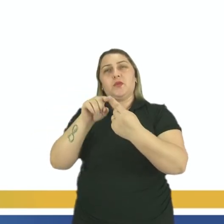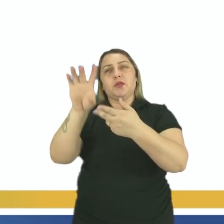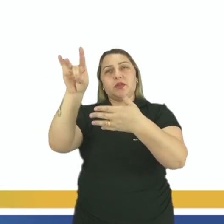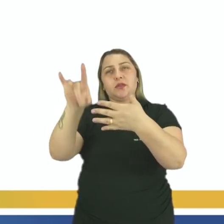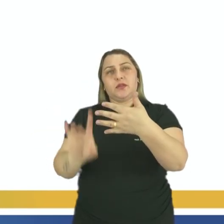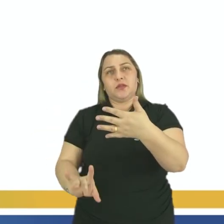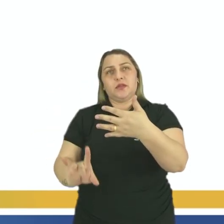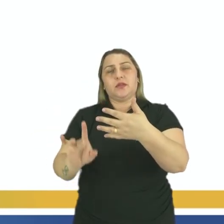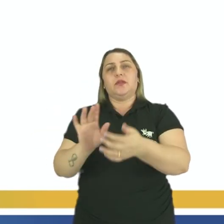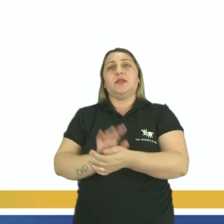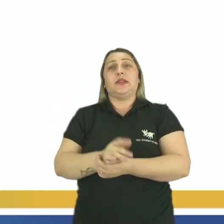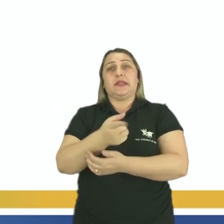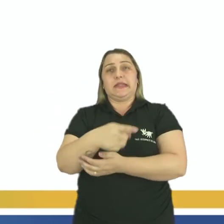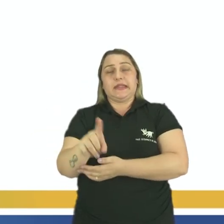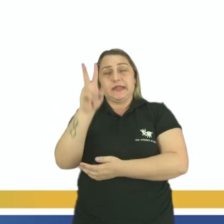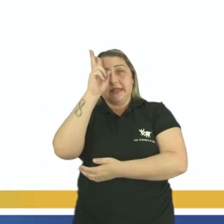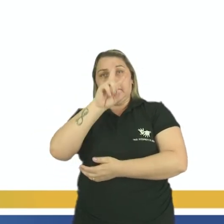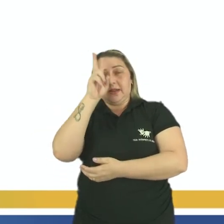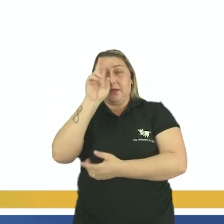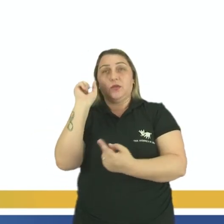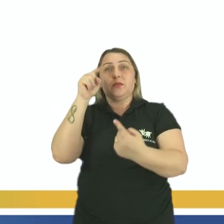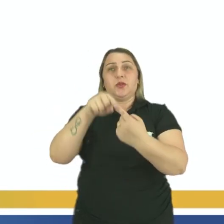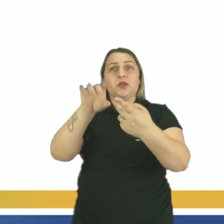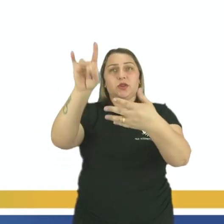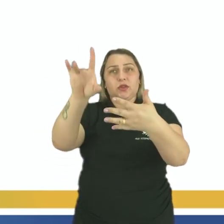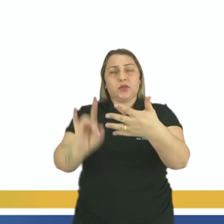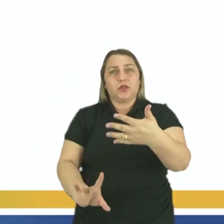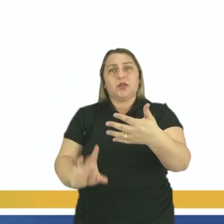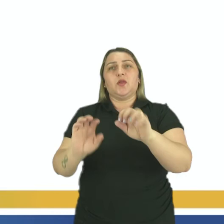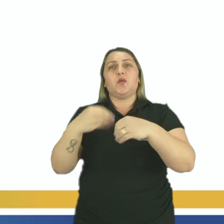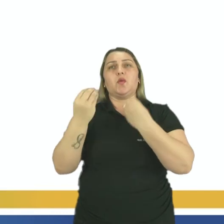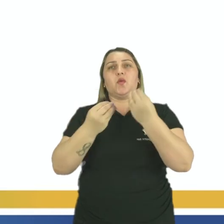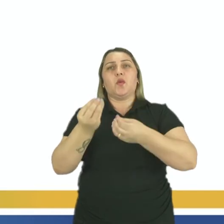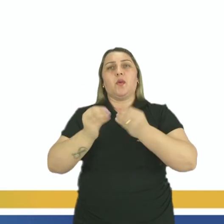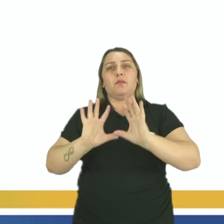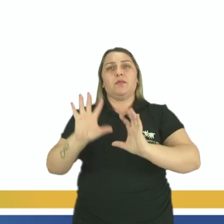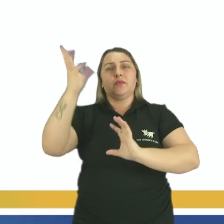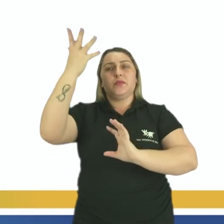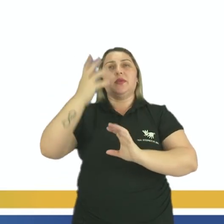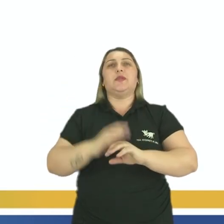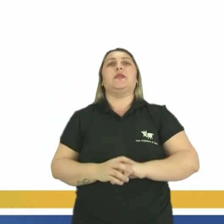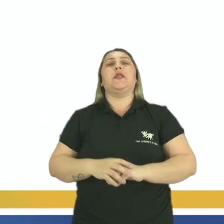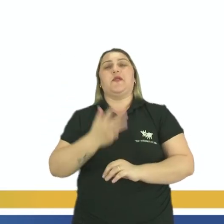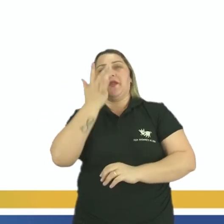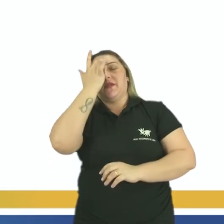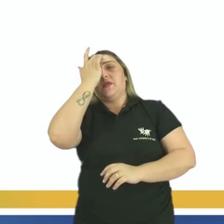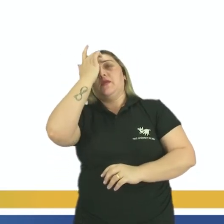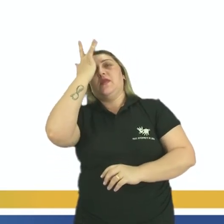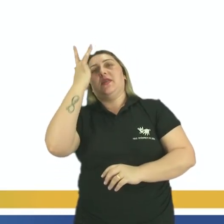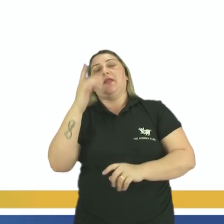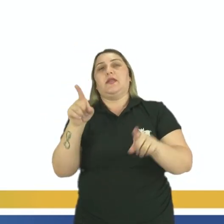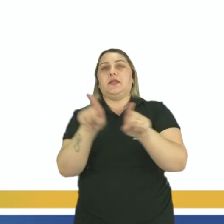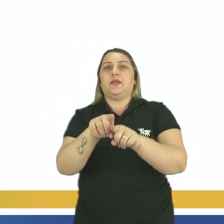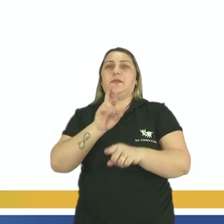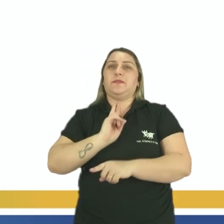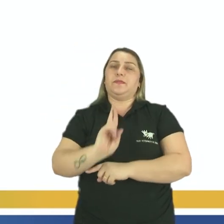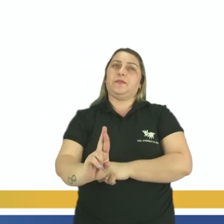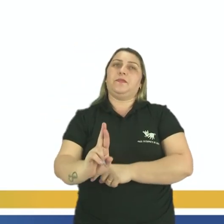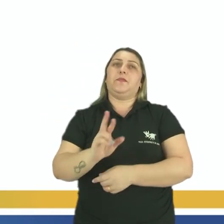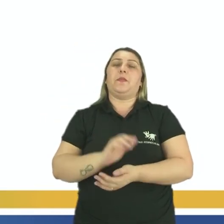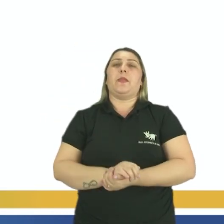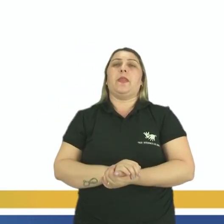cada modalidade dessa. E aí, se você lembrar do objetivo, de como é jogado, é muito simples, muito fácil de você